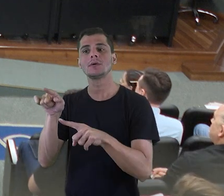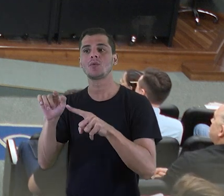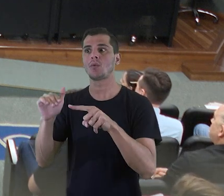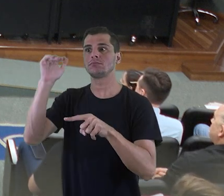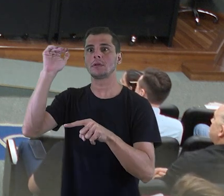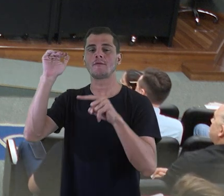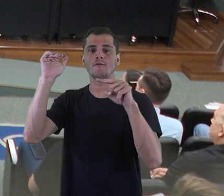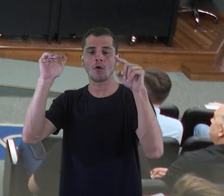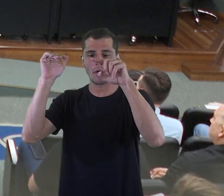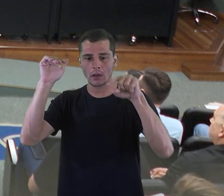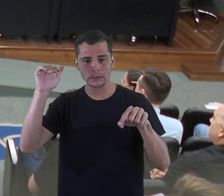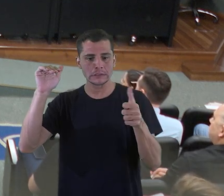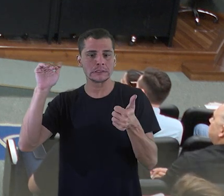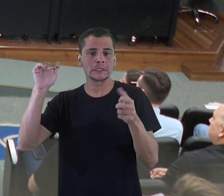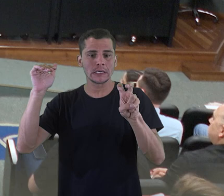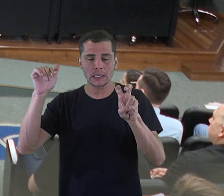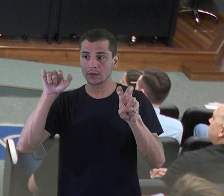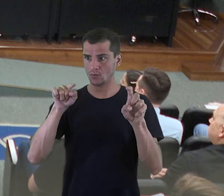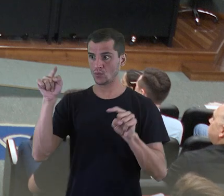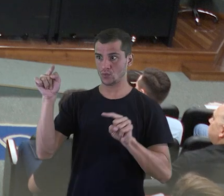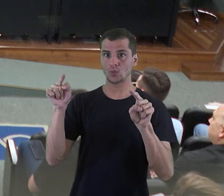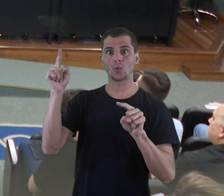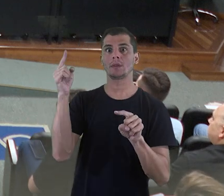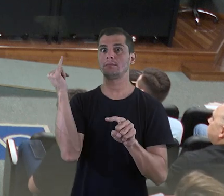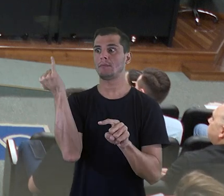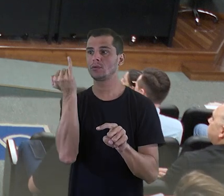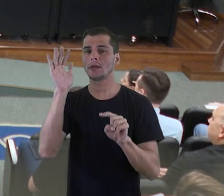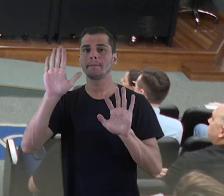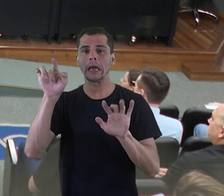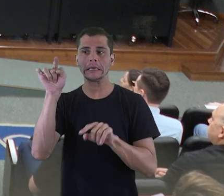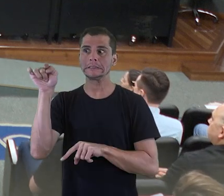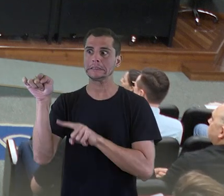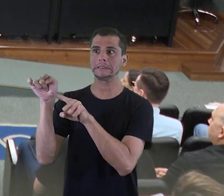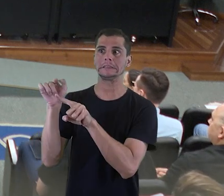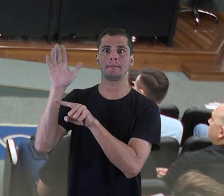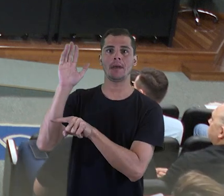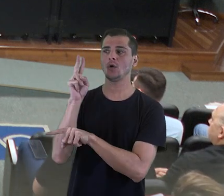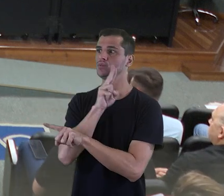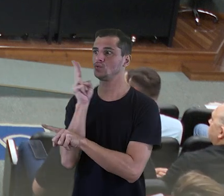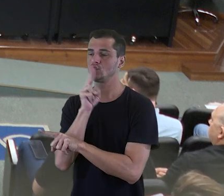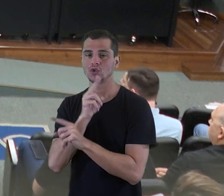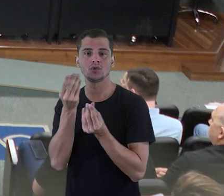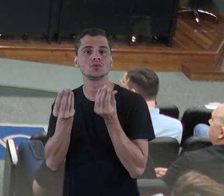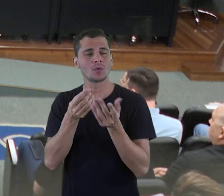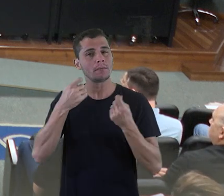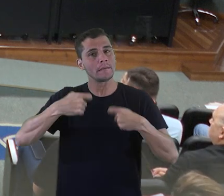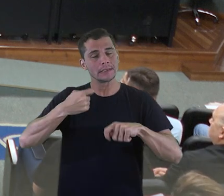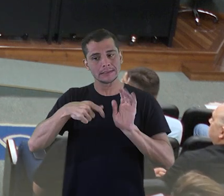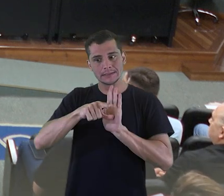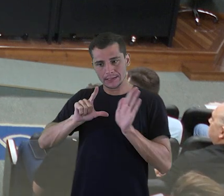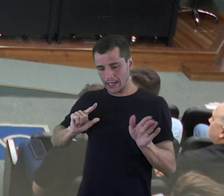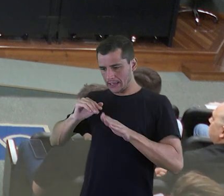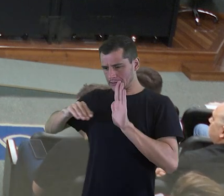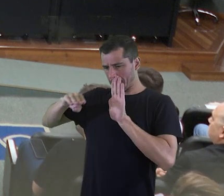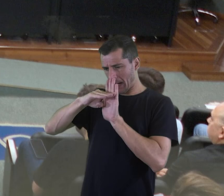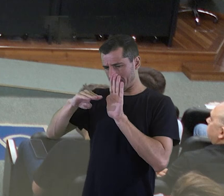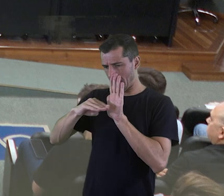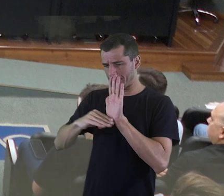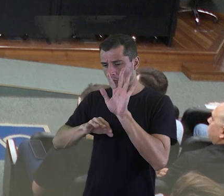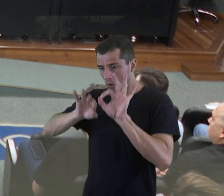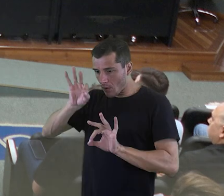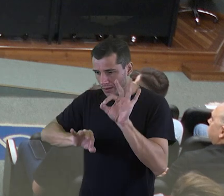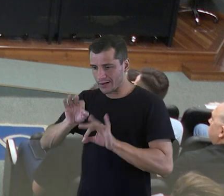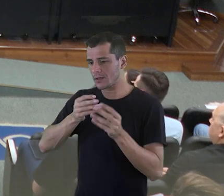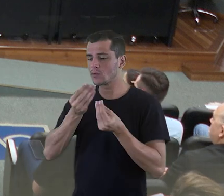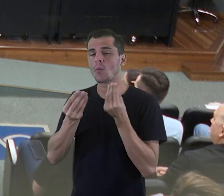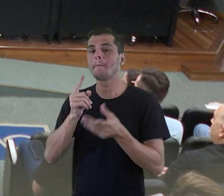pela prefeitura. Ah, então tá. Então quando você consegue me responder isso? Ah, eu consigo te responder em três dias, porque esse aqui sai em um. Ah,